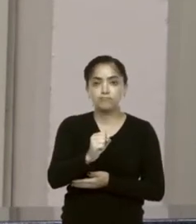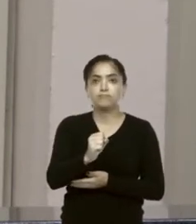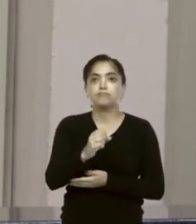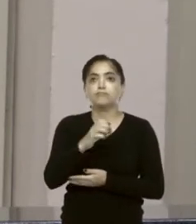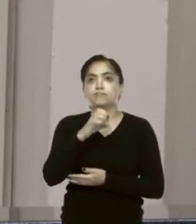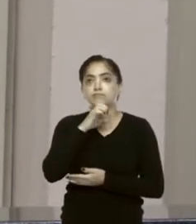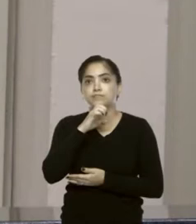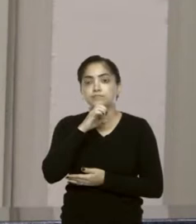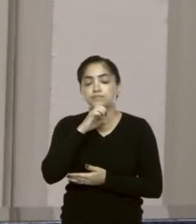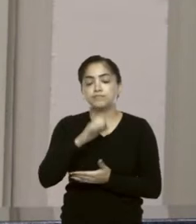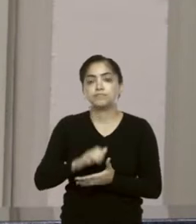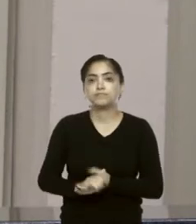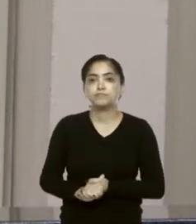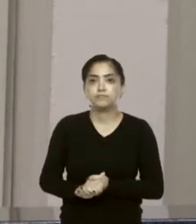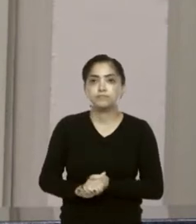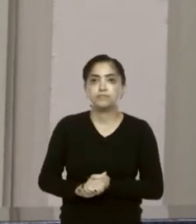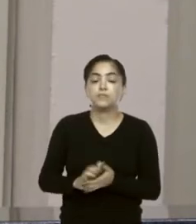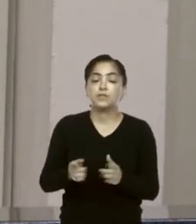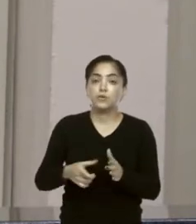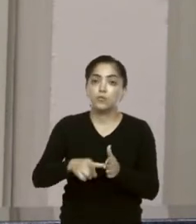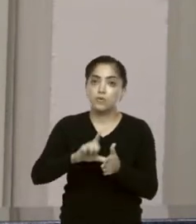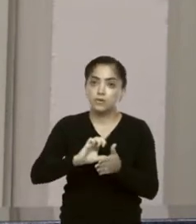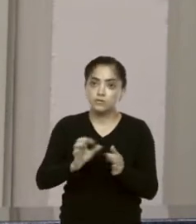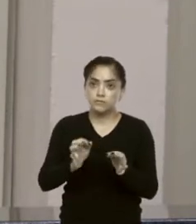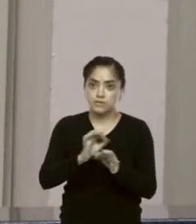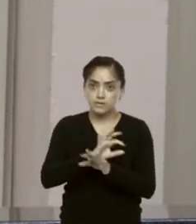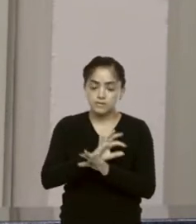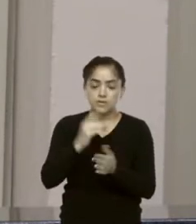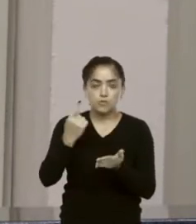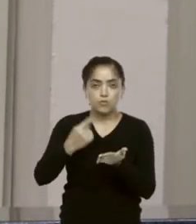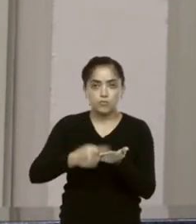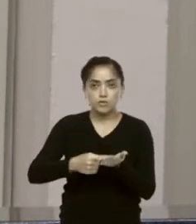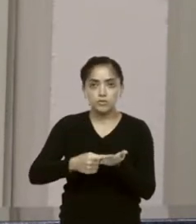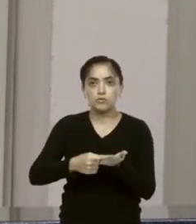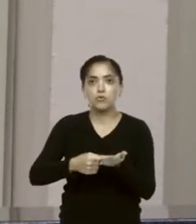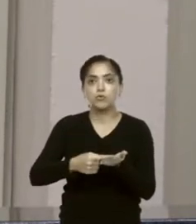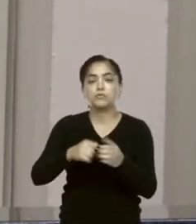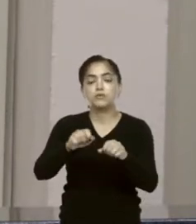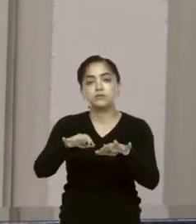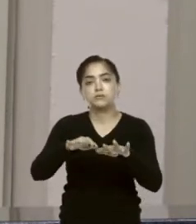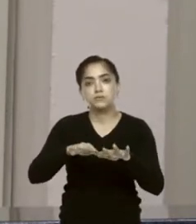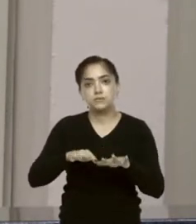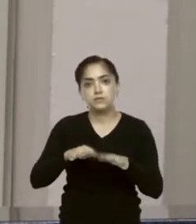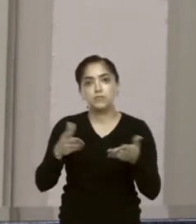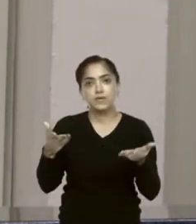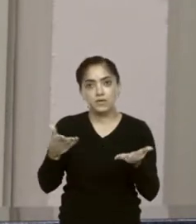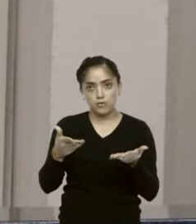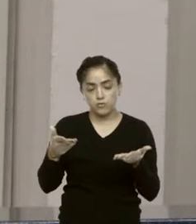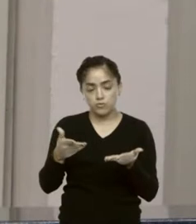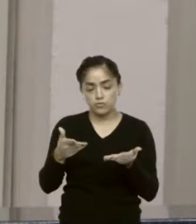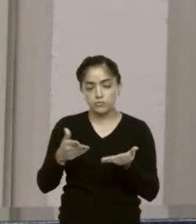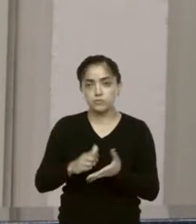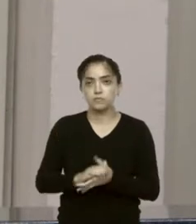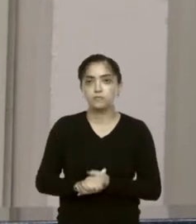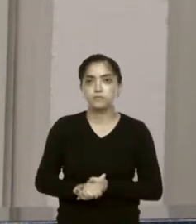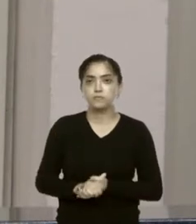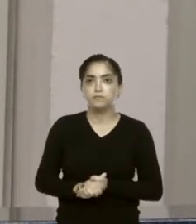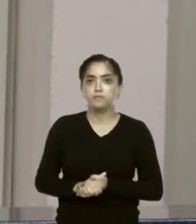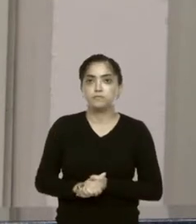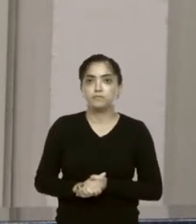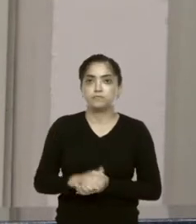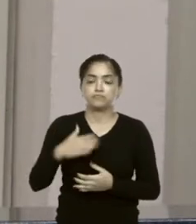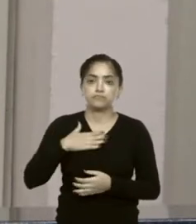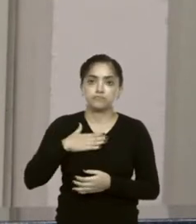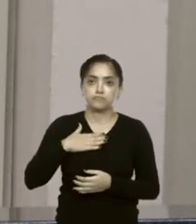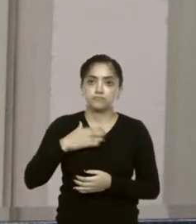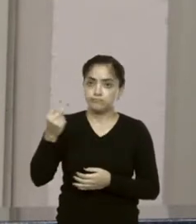tratar, e antes de encerrar a sessão, o senhor presidente convocou outra ordinária para o dia 12 de maio, no horário regimental, para constatar